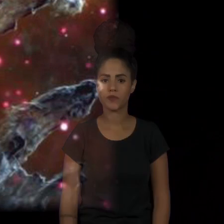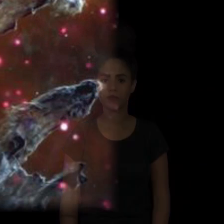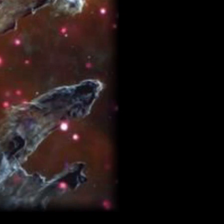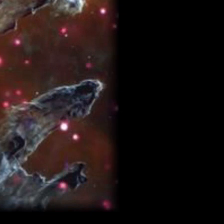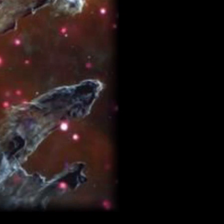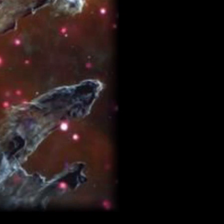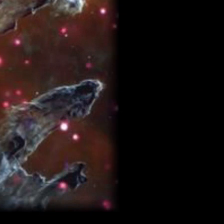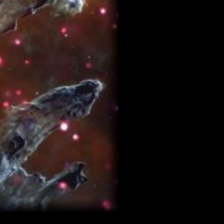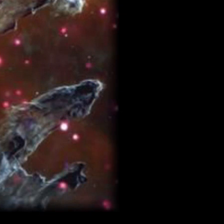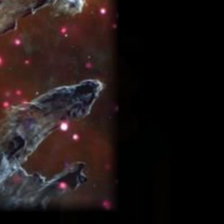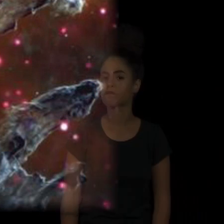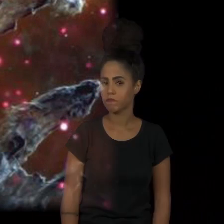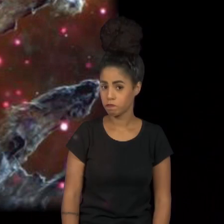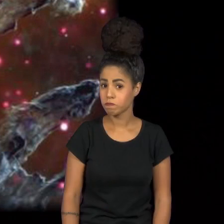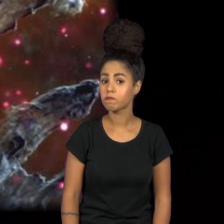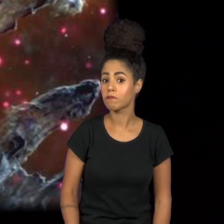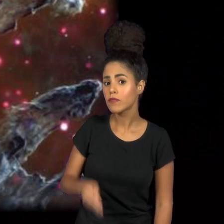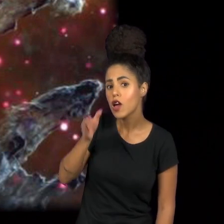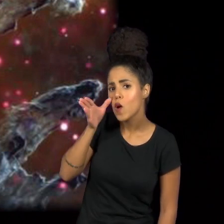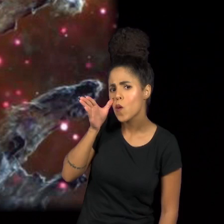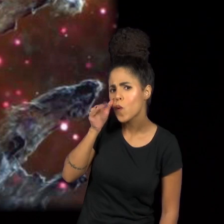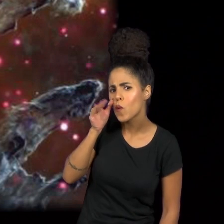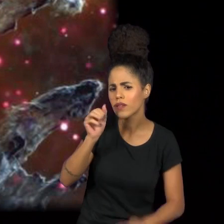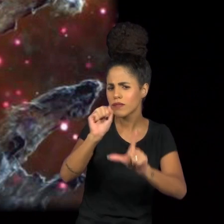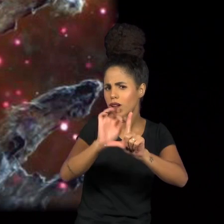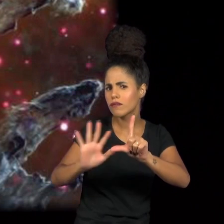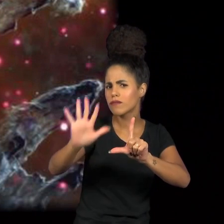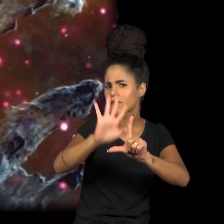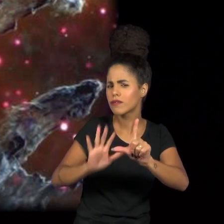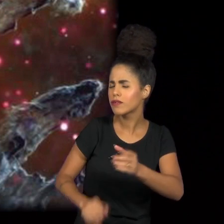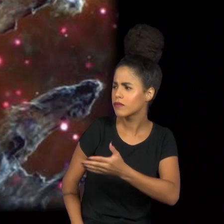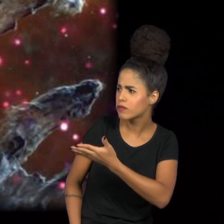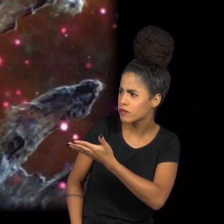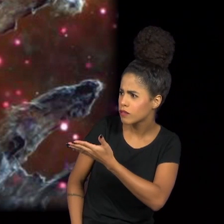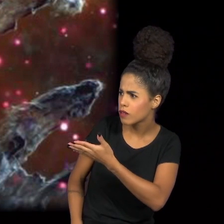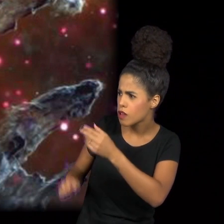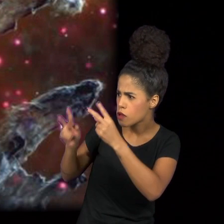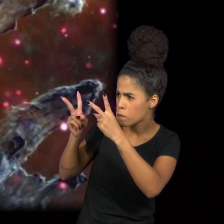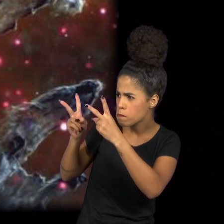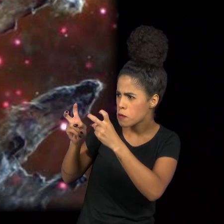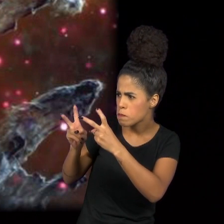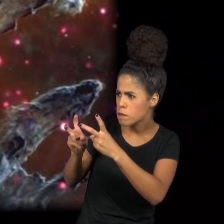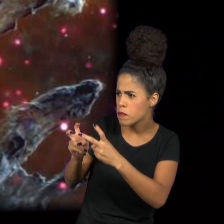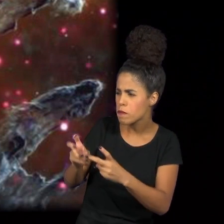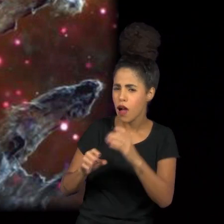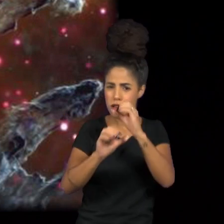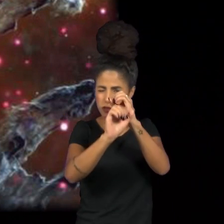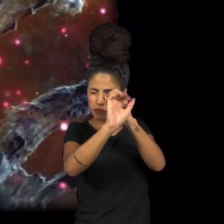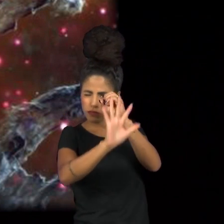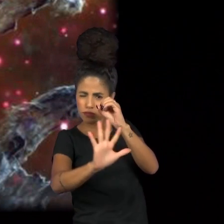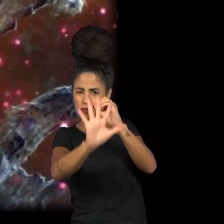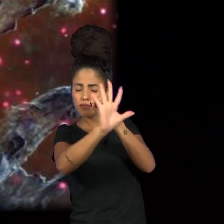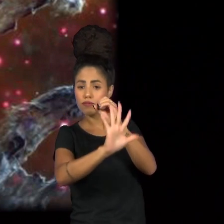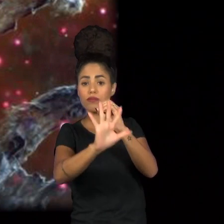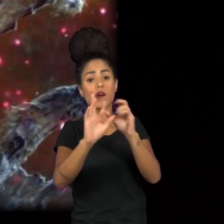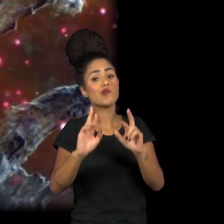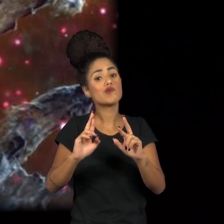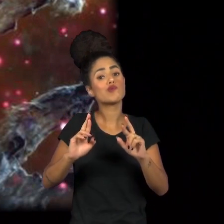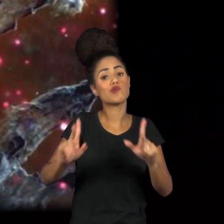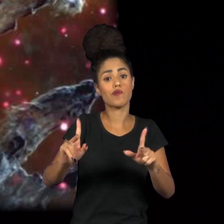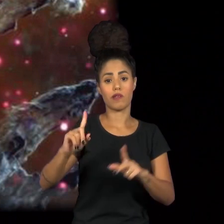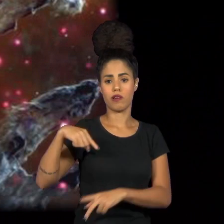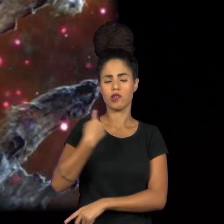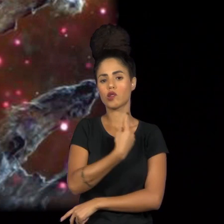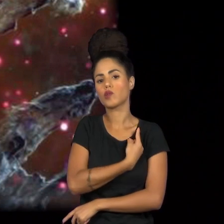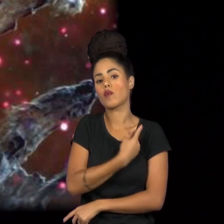Uma curiosidade, as imagens que a gente vê não correspondem ao que o telescópio enxerga. E a